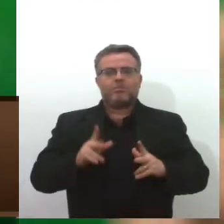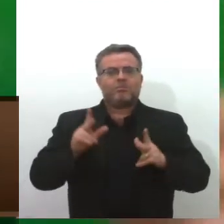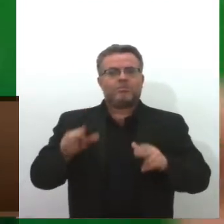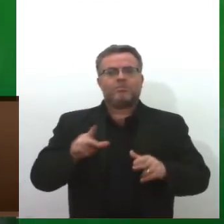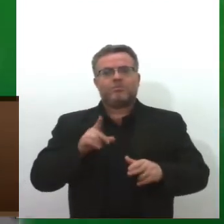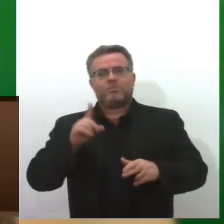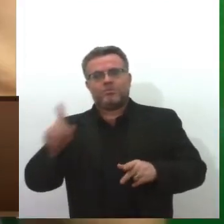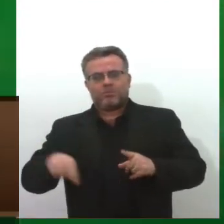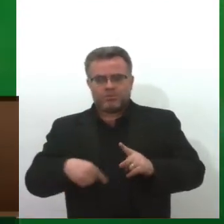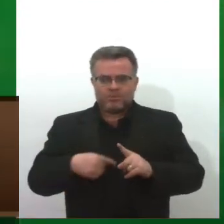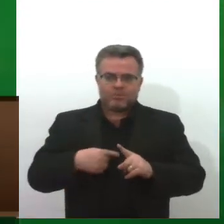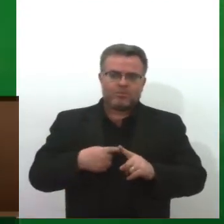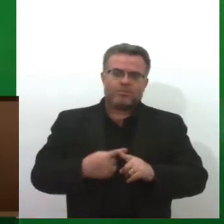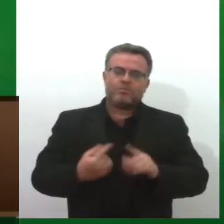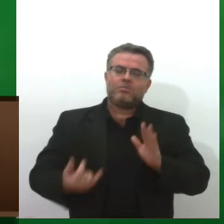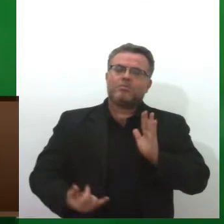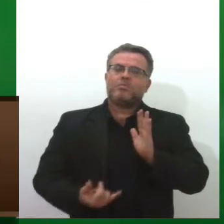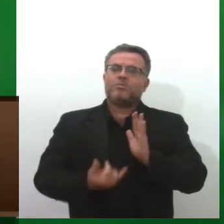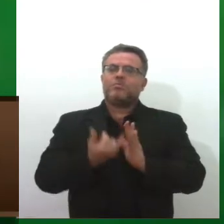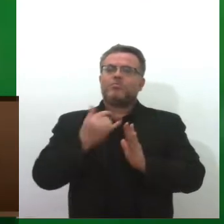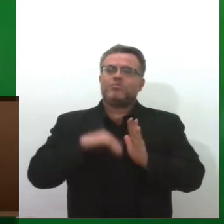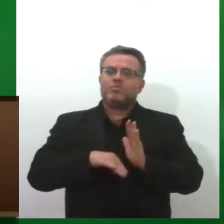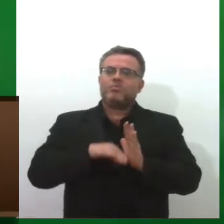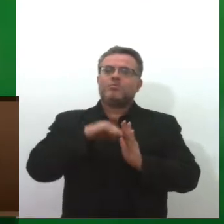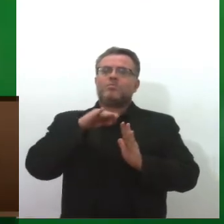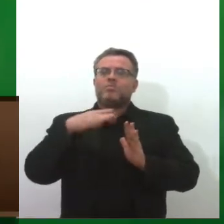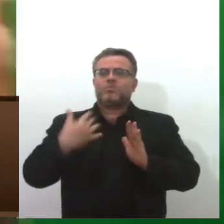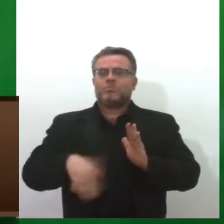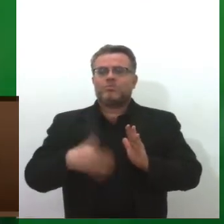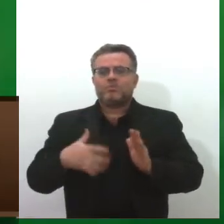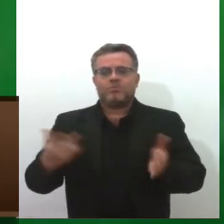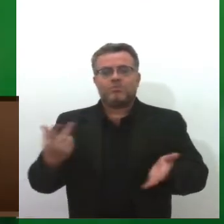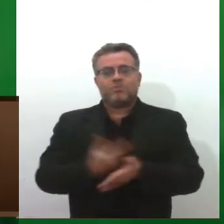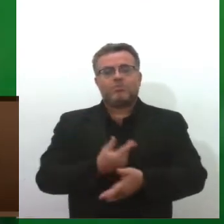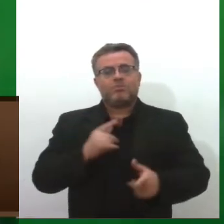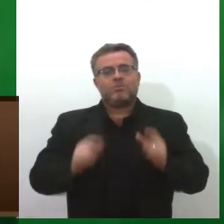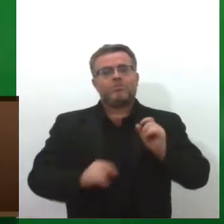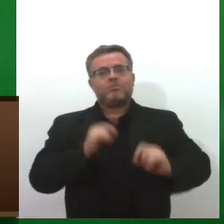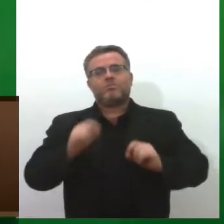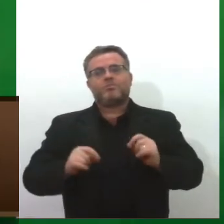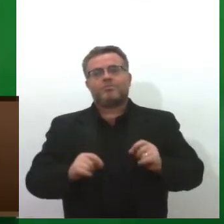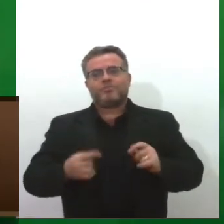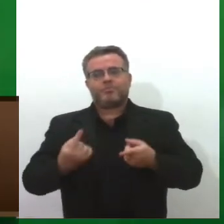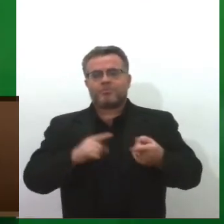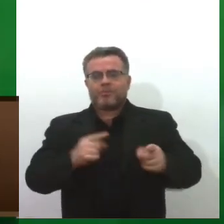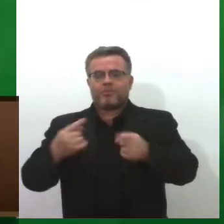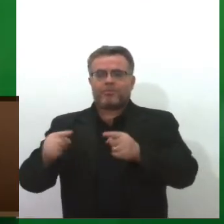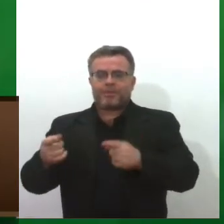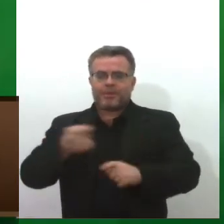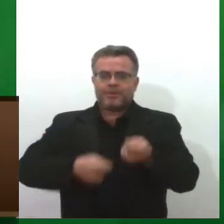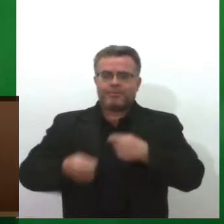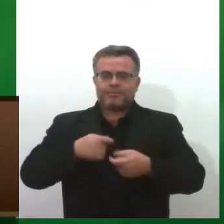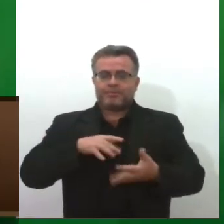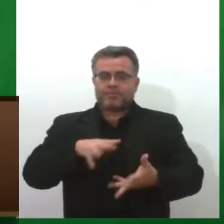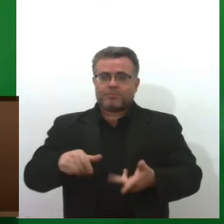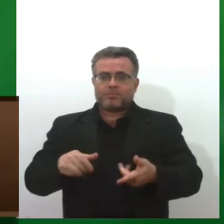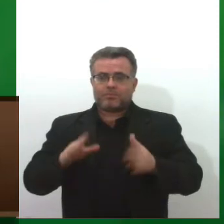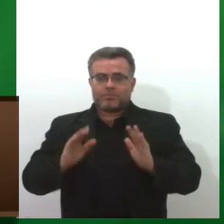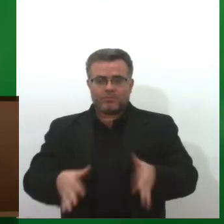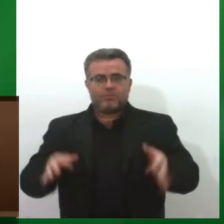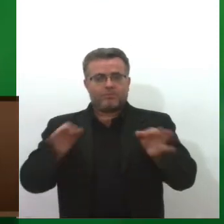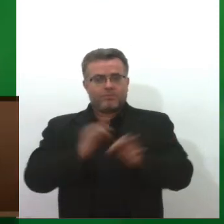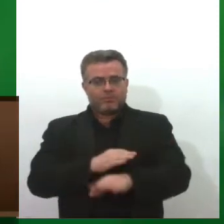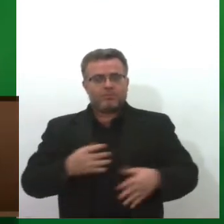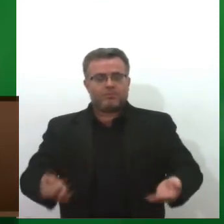aumento da inflação, justamente por conta da pandemia que impactou diretamente a toda a economia mundial. Em alguns setores, nós temos